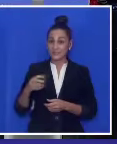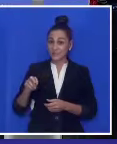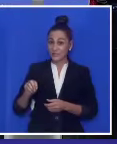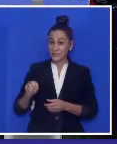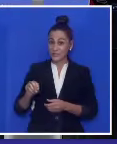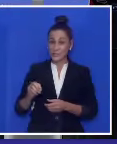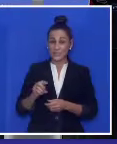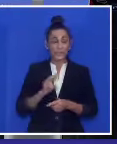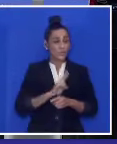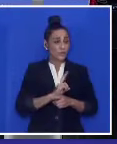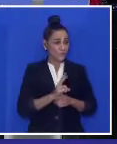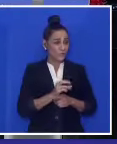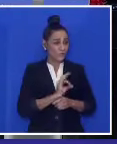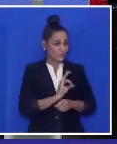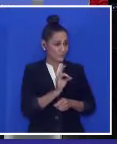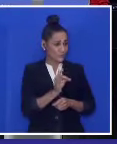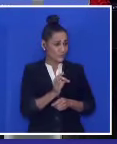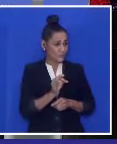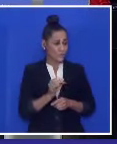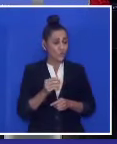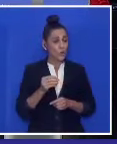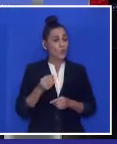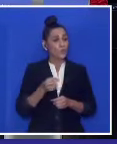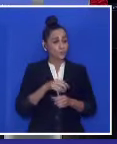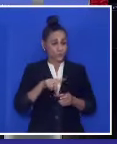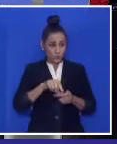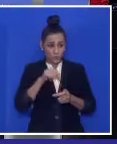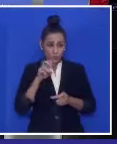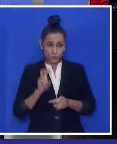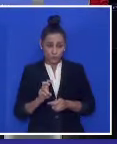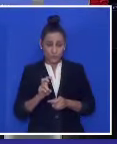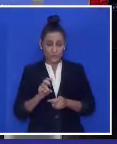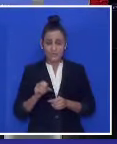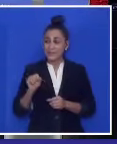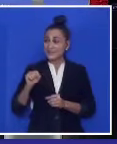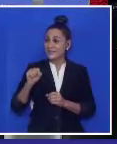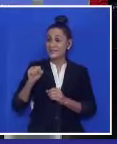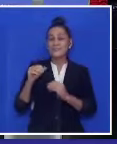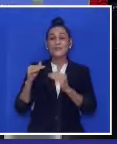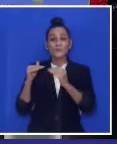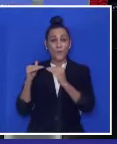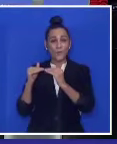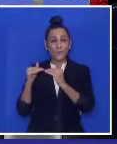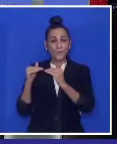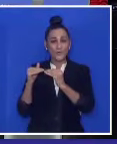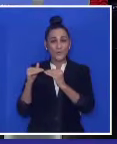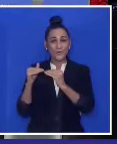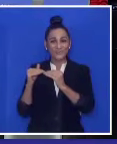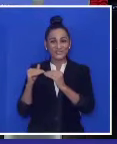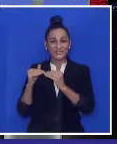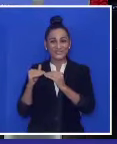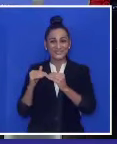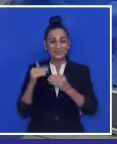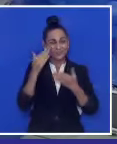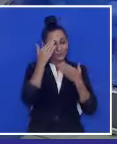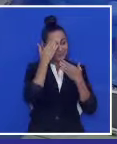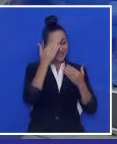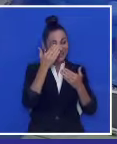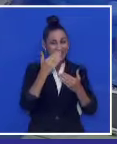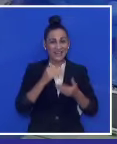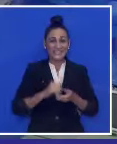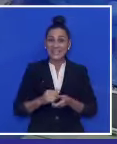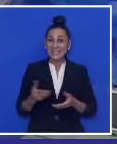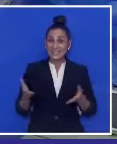20. Por favor, senhoras auditoras, as senhoras confirmam os 5 números sorteados? Sim, confirmo. Sim, confirmo. Muito